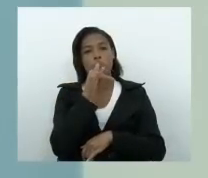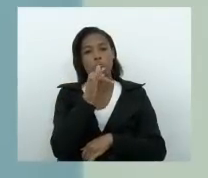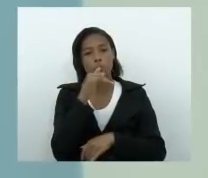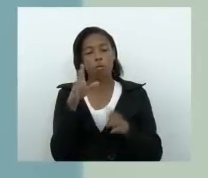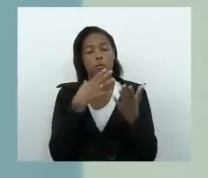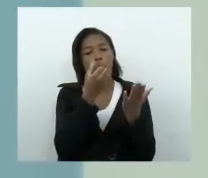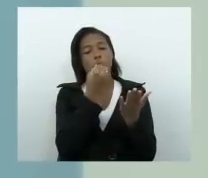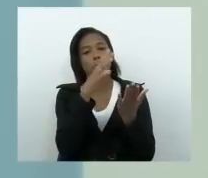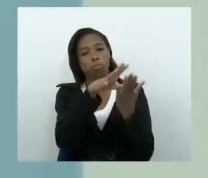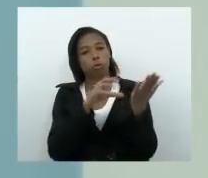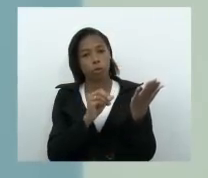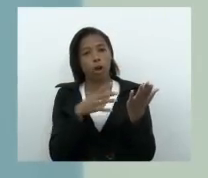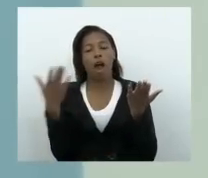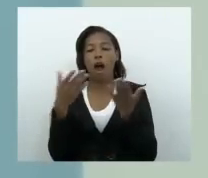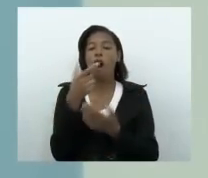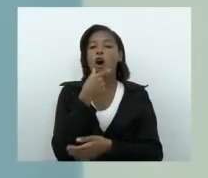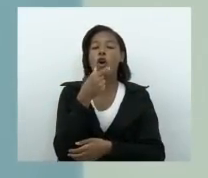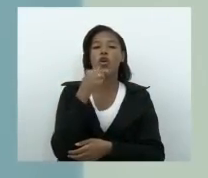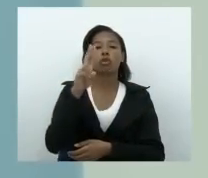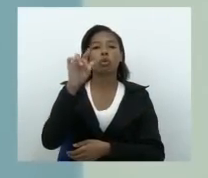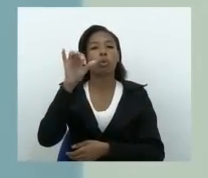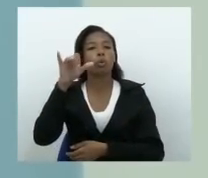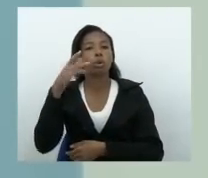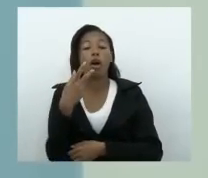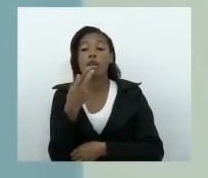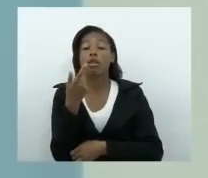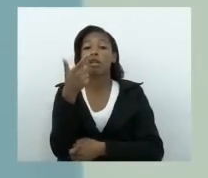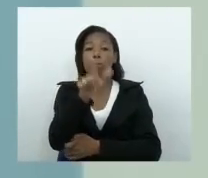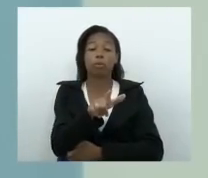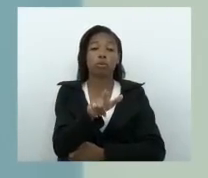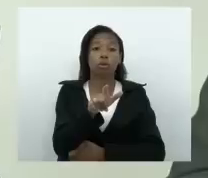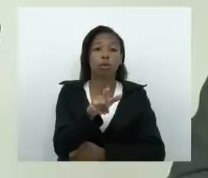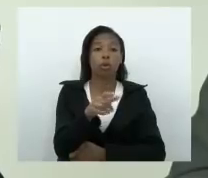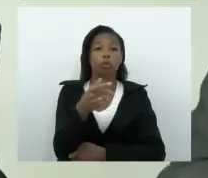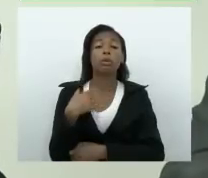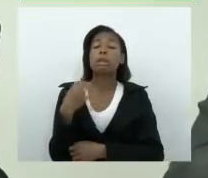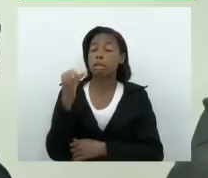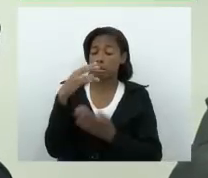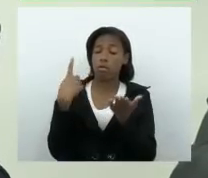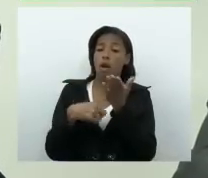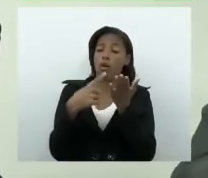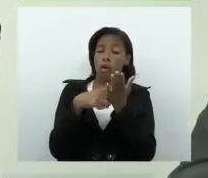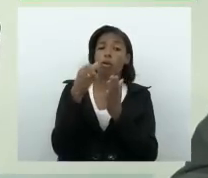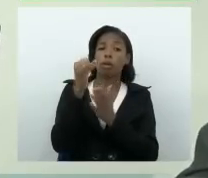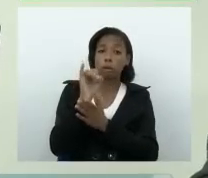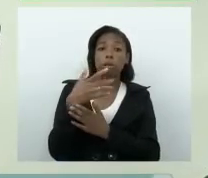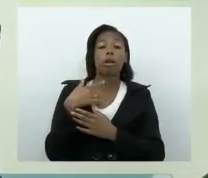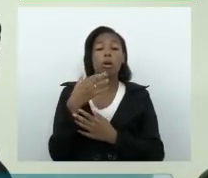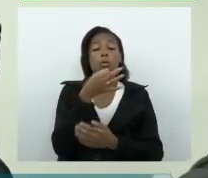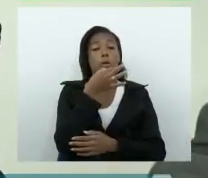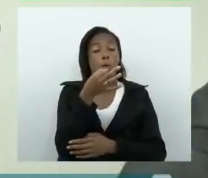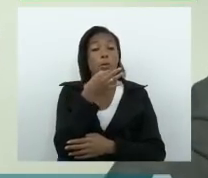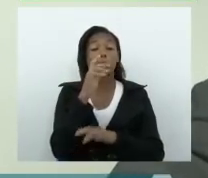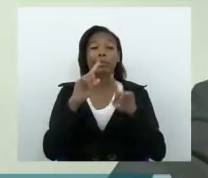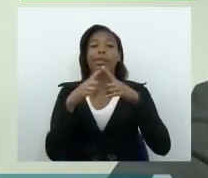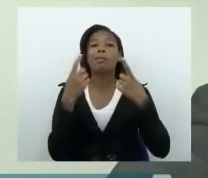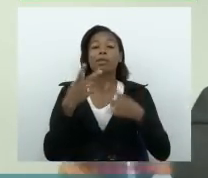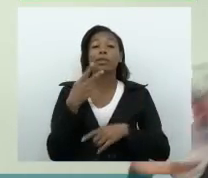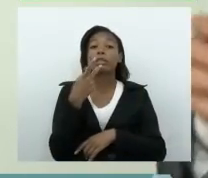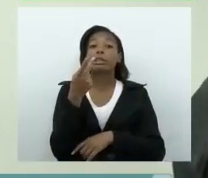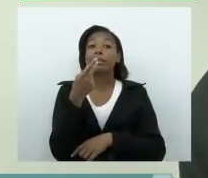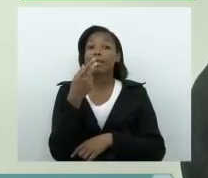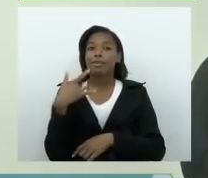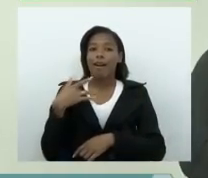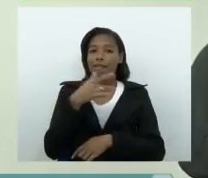Candidato Guti, 45 segundos para a sua tréplica. Candidato Wagner, concordo em termos com a sua colocação. Quando se fala